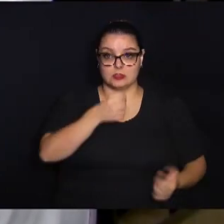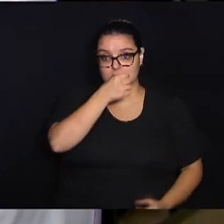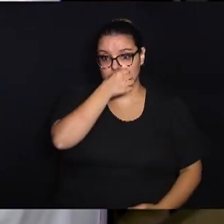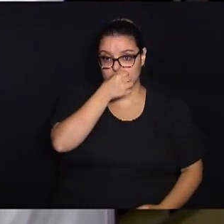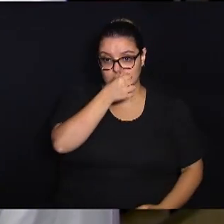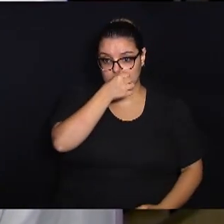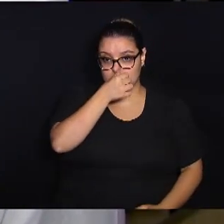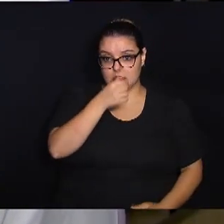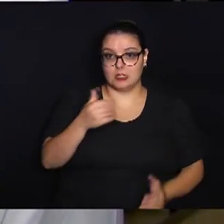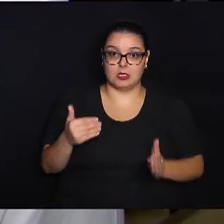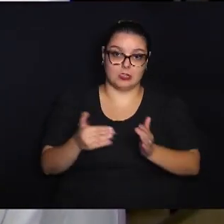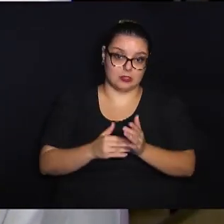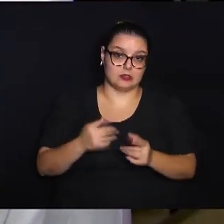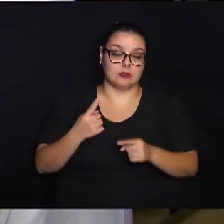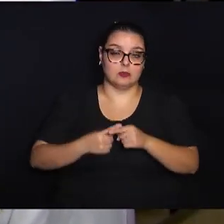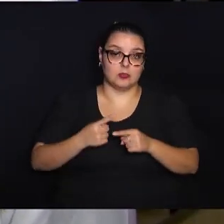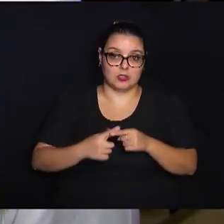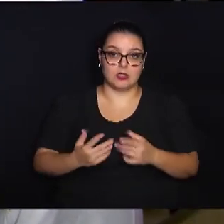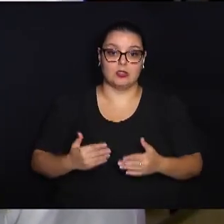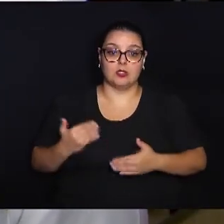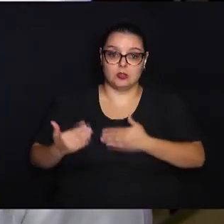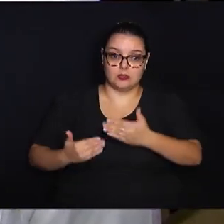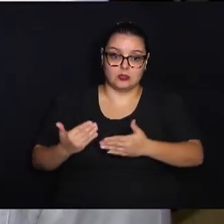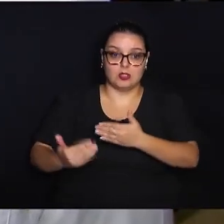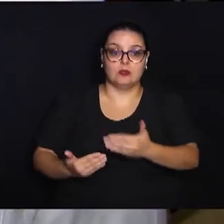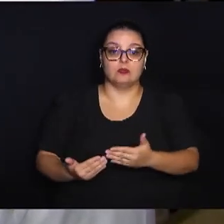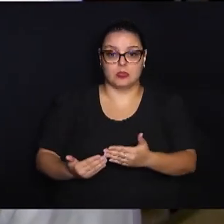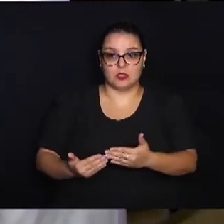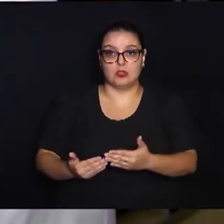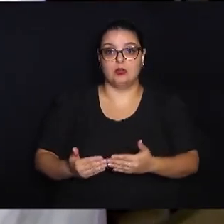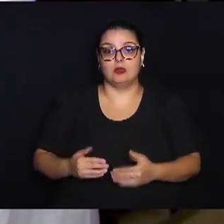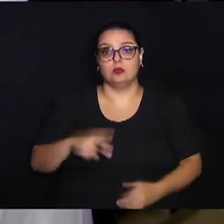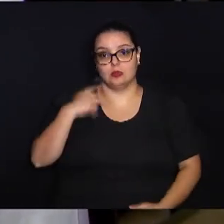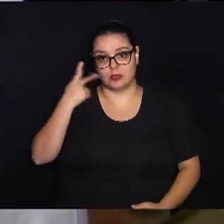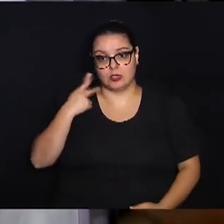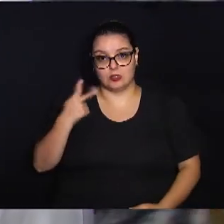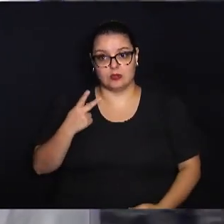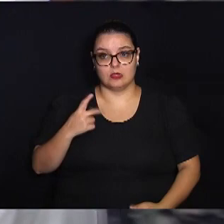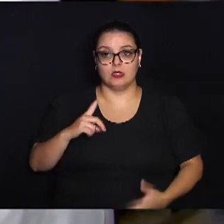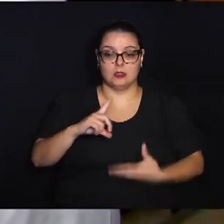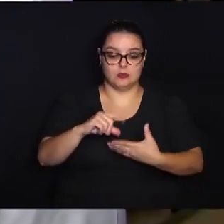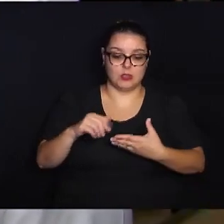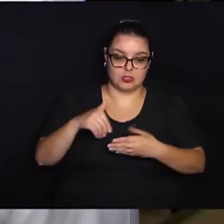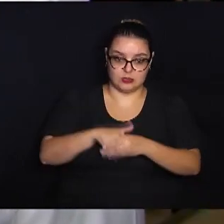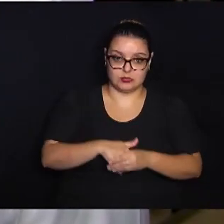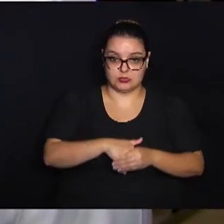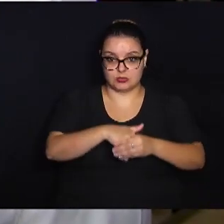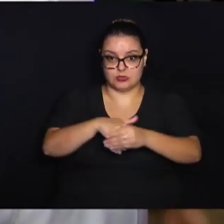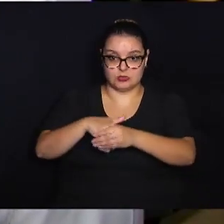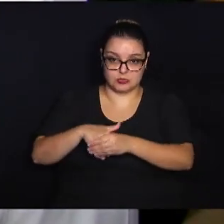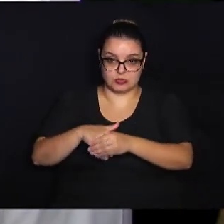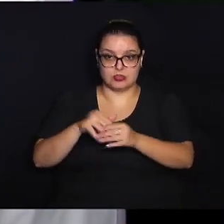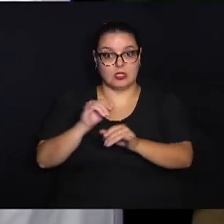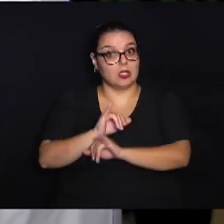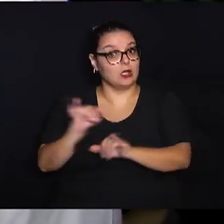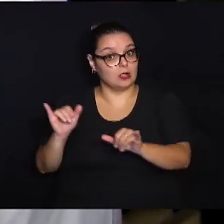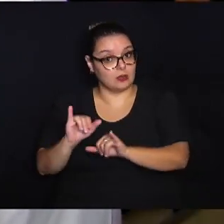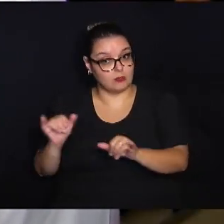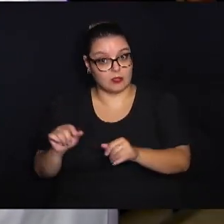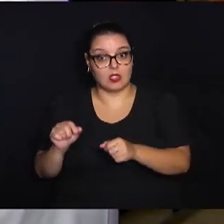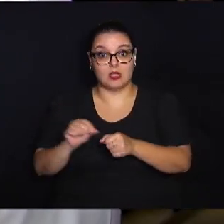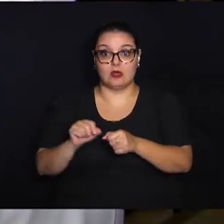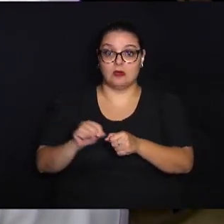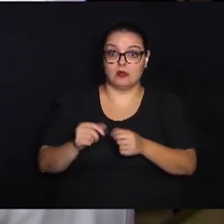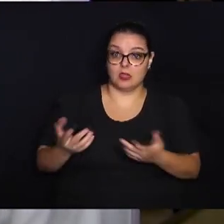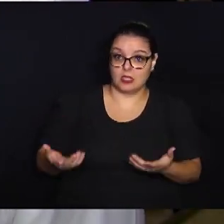eles passam por todo o processo político mesmo, que é desde a eleição, campanha, eles fazem a